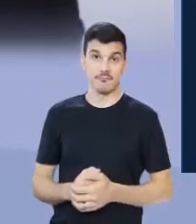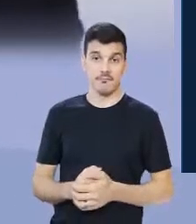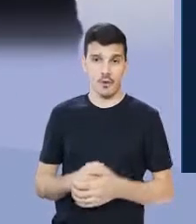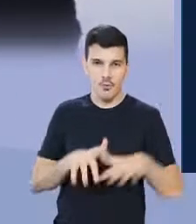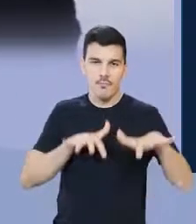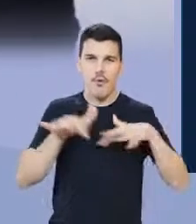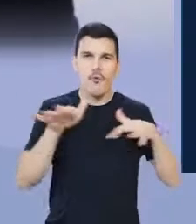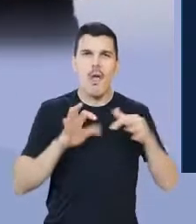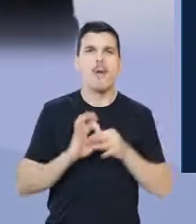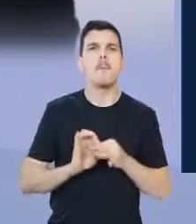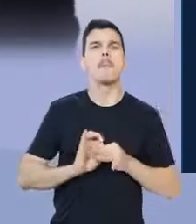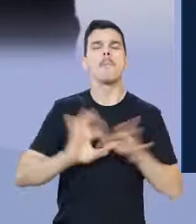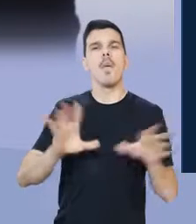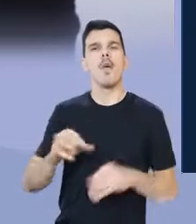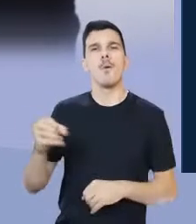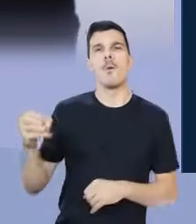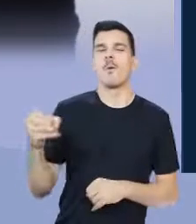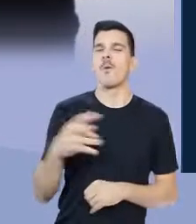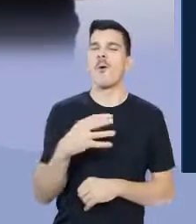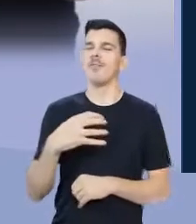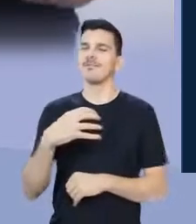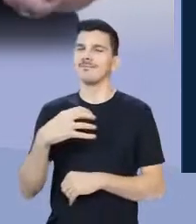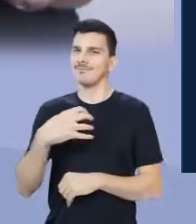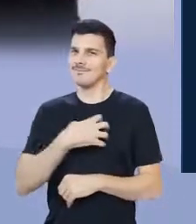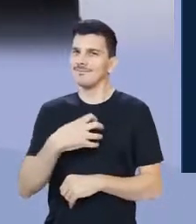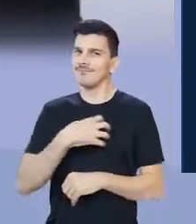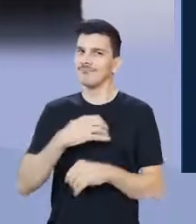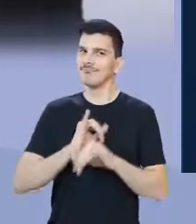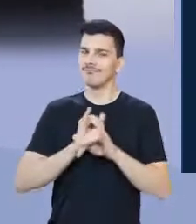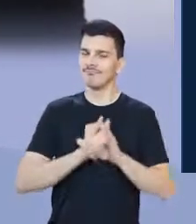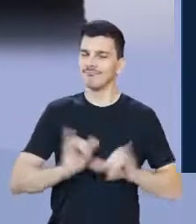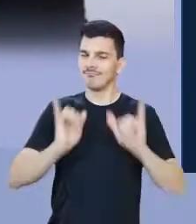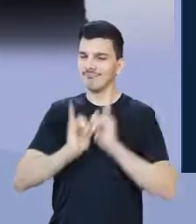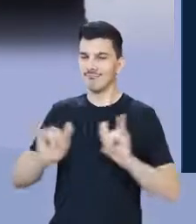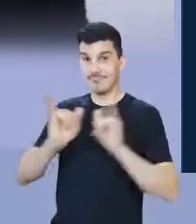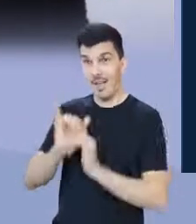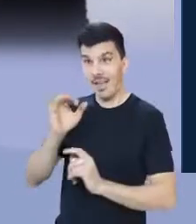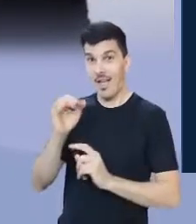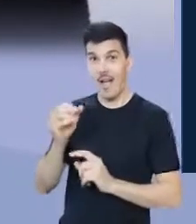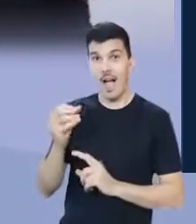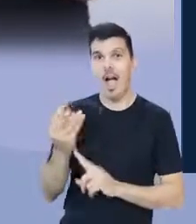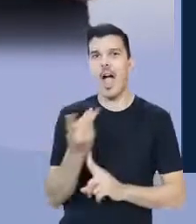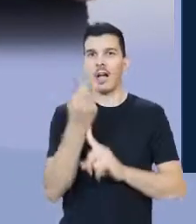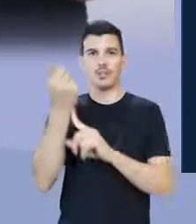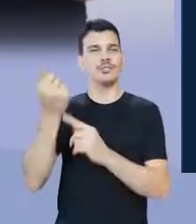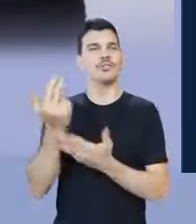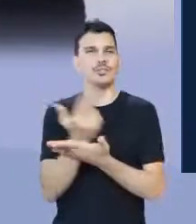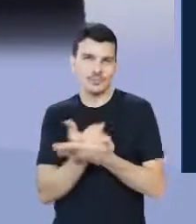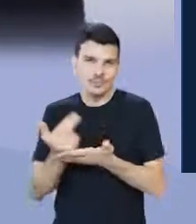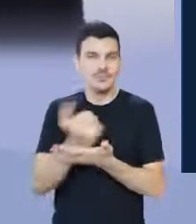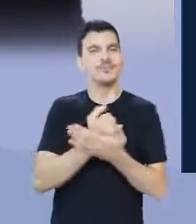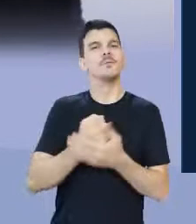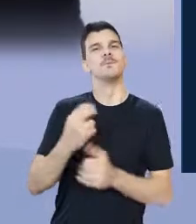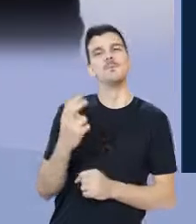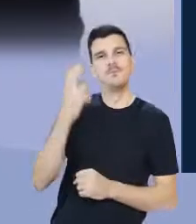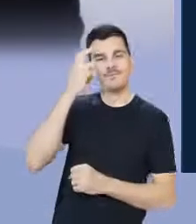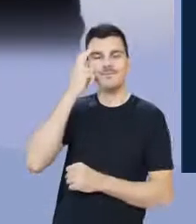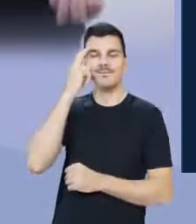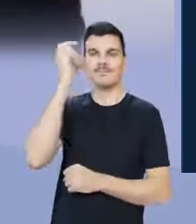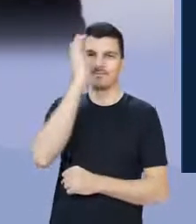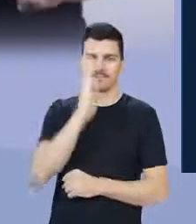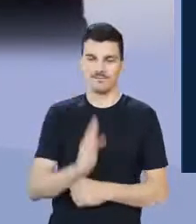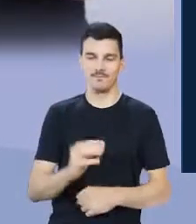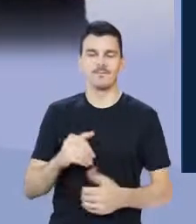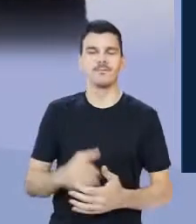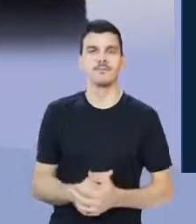O movimento permitiu uma nova forma de divulgação da arte, divulgação da